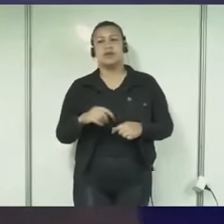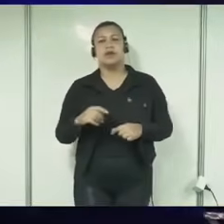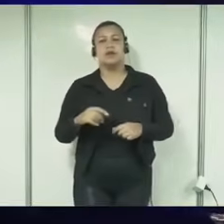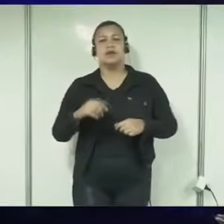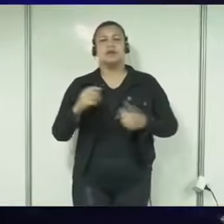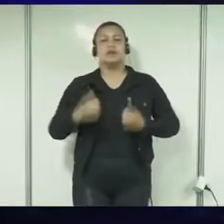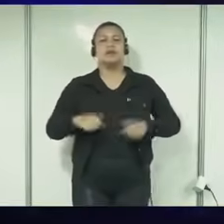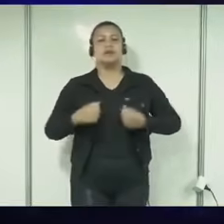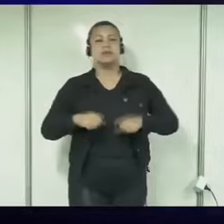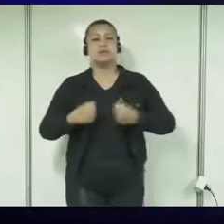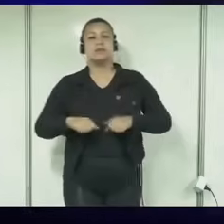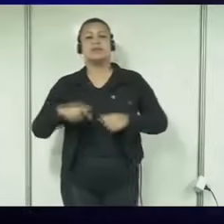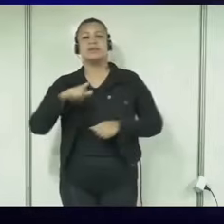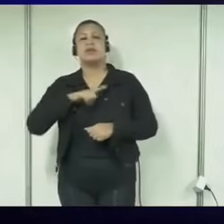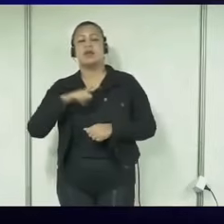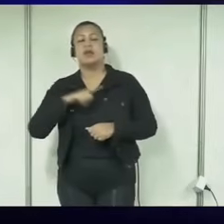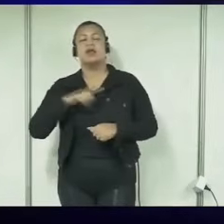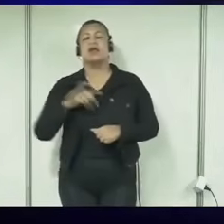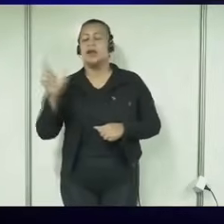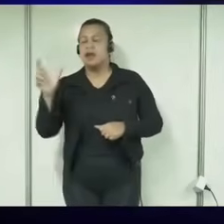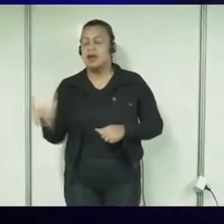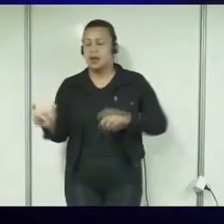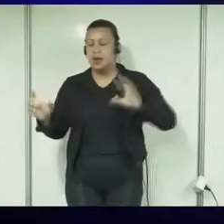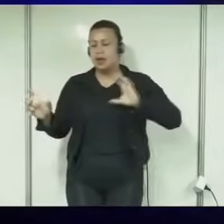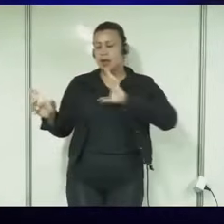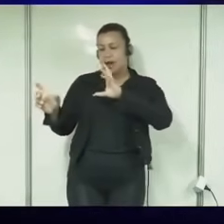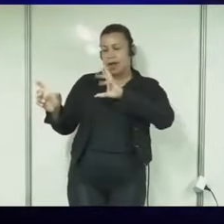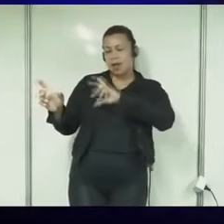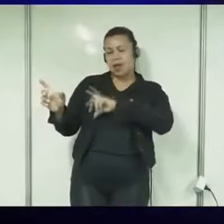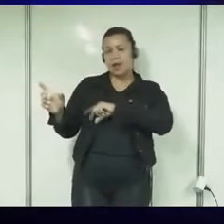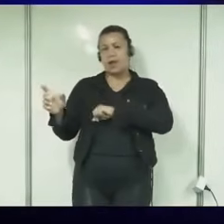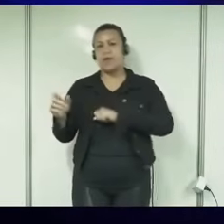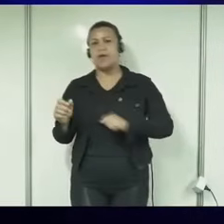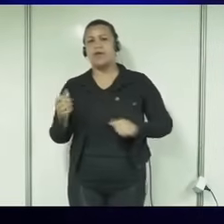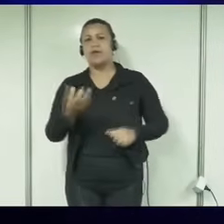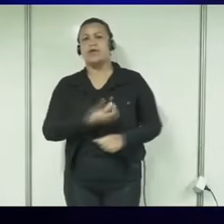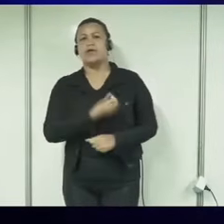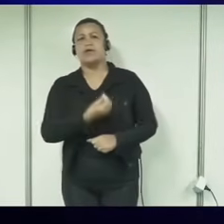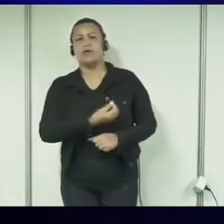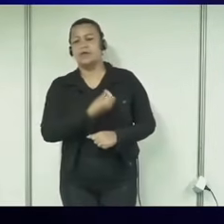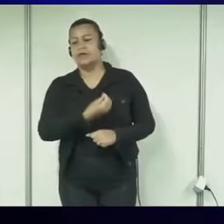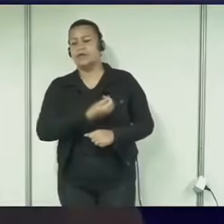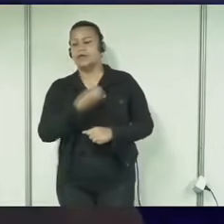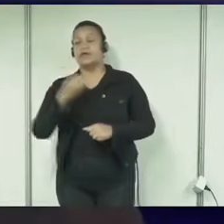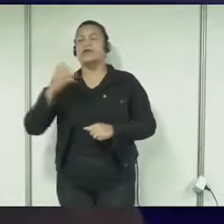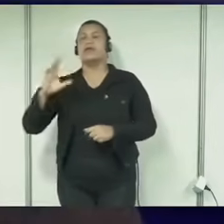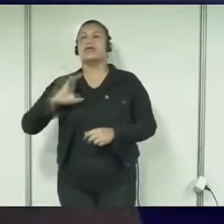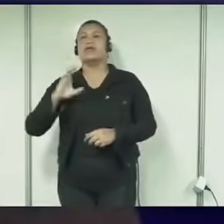Preciso ter alguém para amar. Viva o amor.